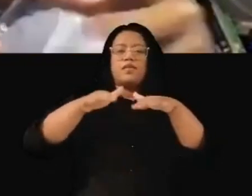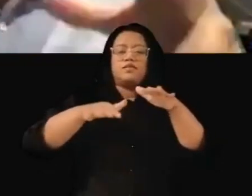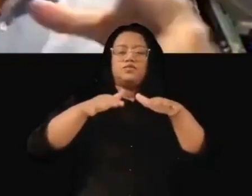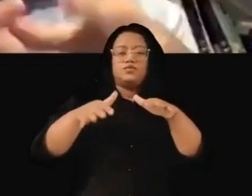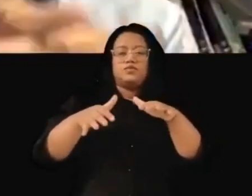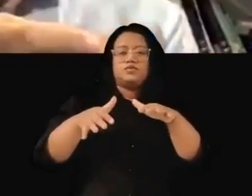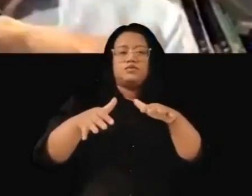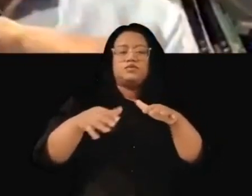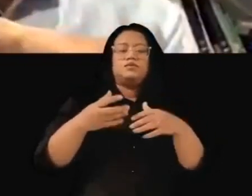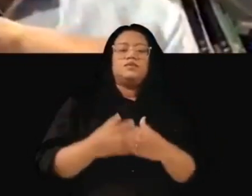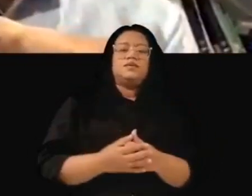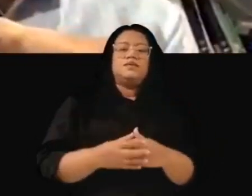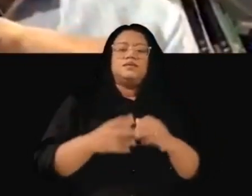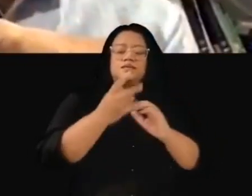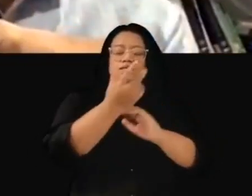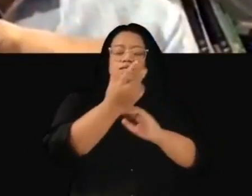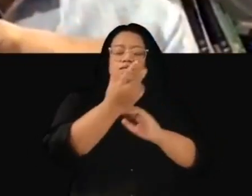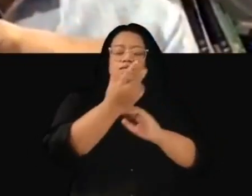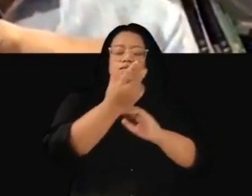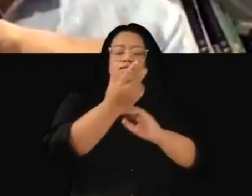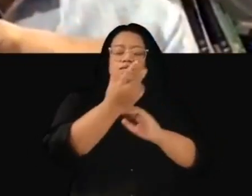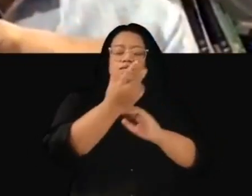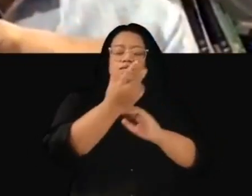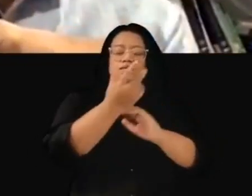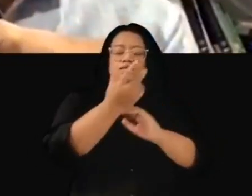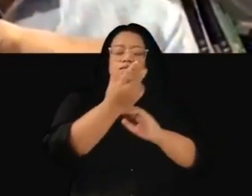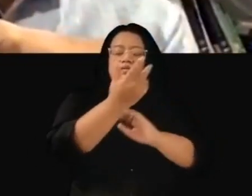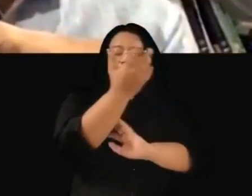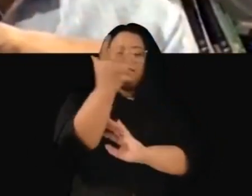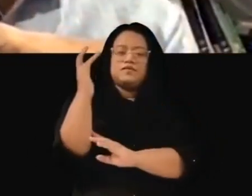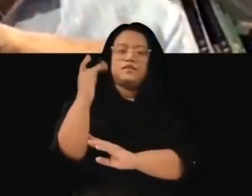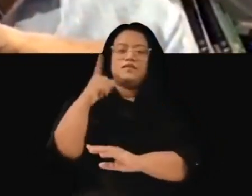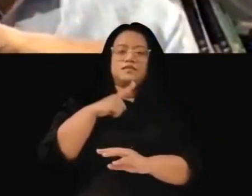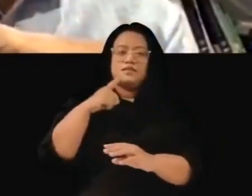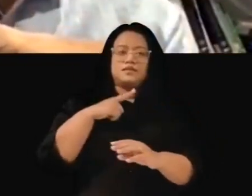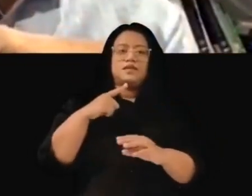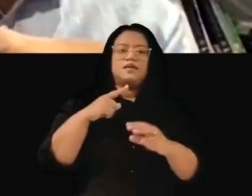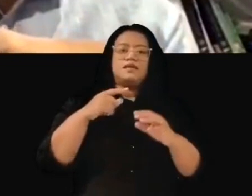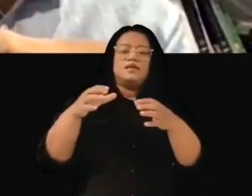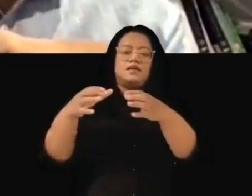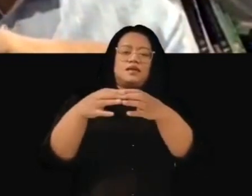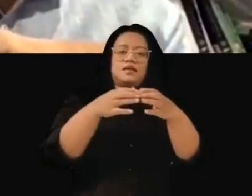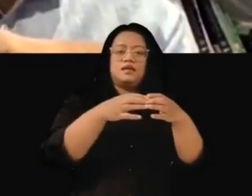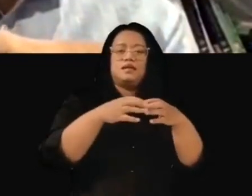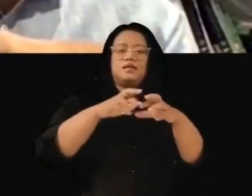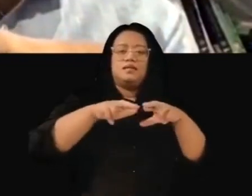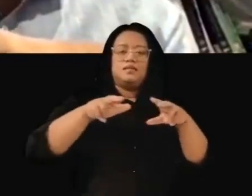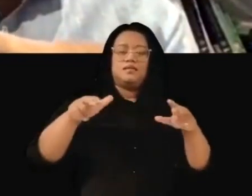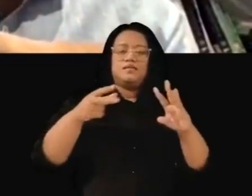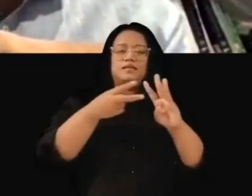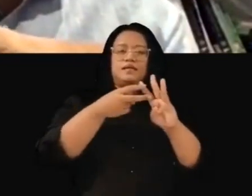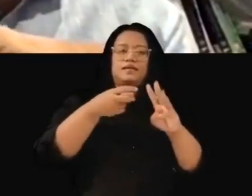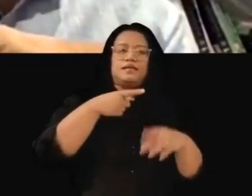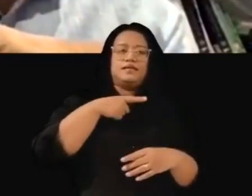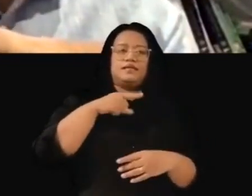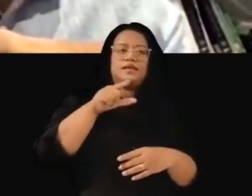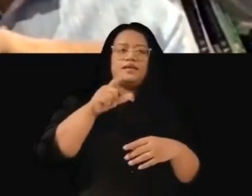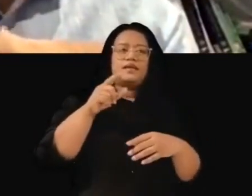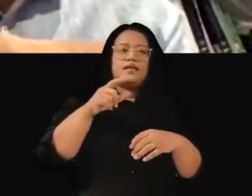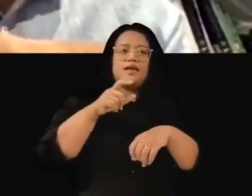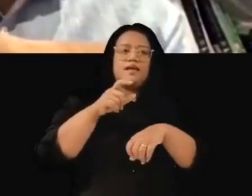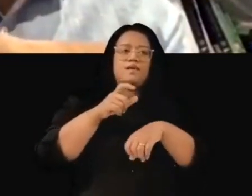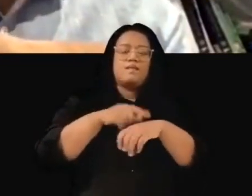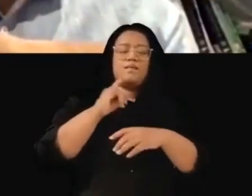Floresta estavam presentes, né, as nações indígenas. Novo slide de fundo branco em letras pretas. Vocês certamente devem lembrar de um momento muito importante da